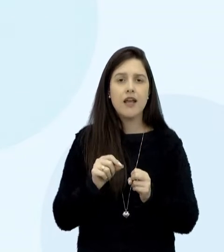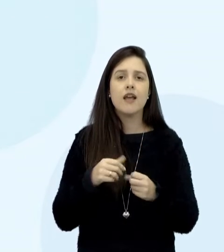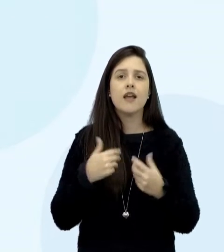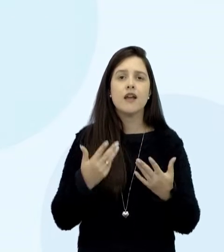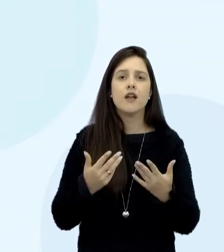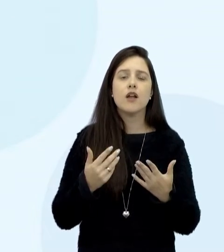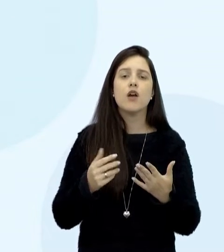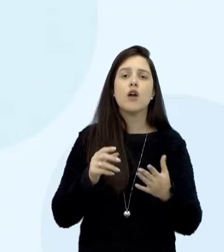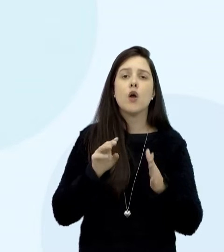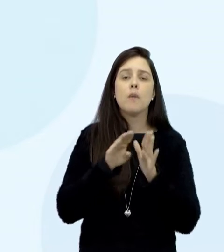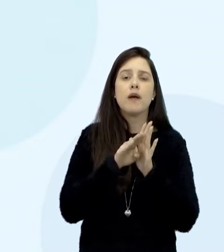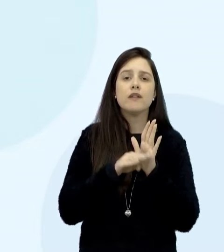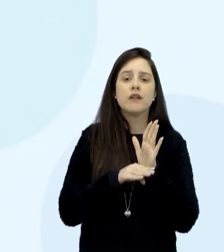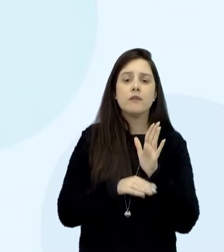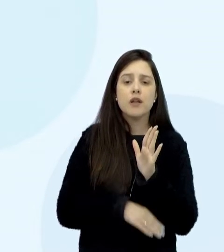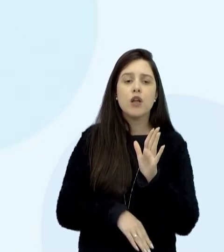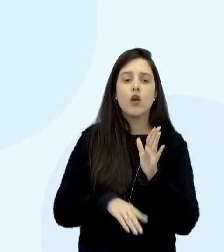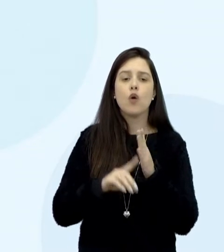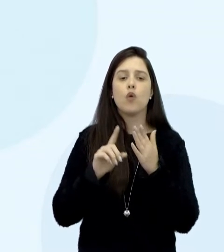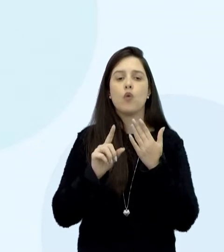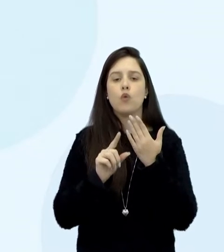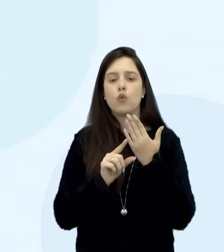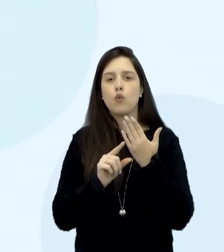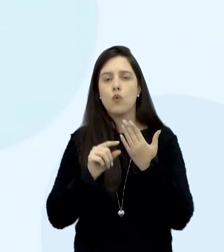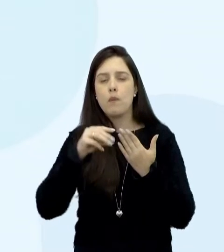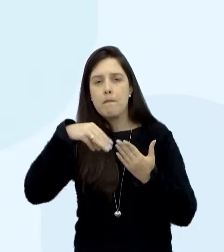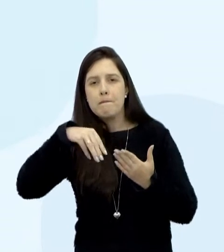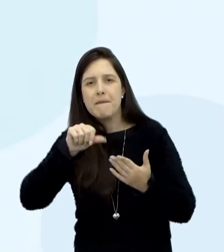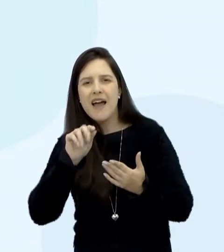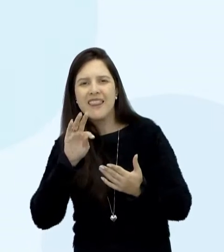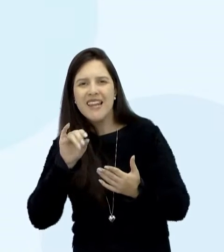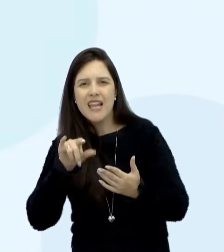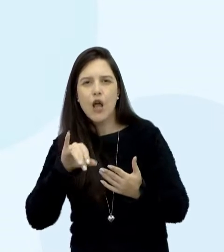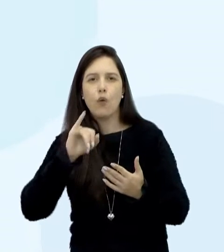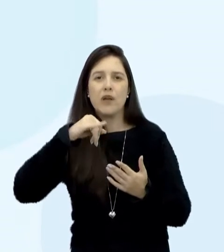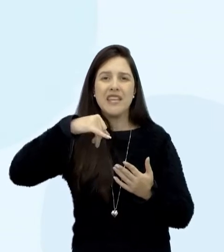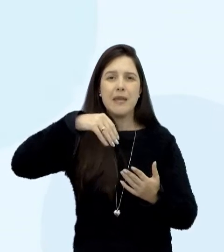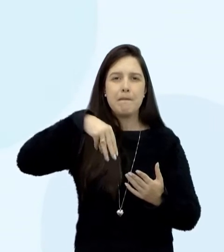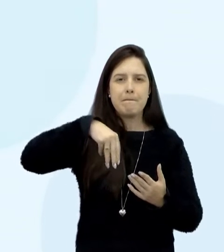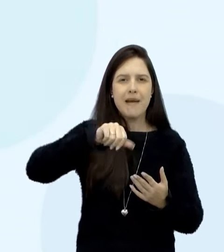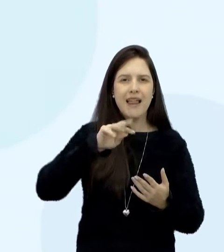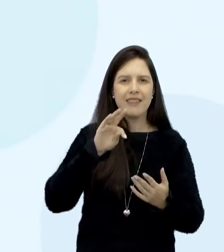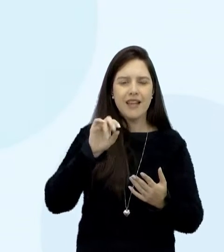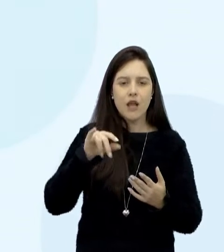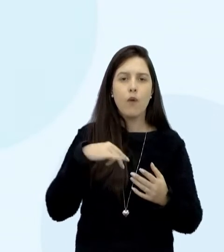o patrimônio cultural, material e imaterial também gera